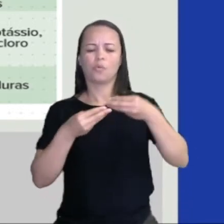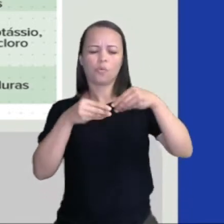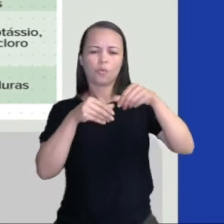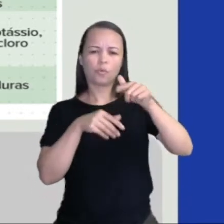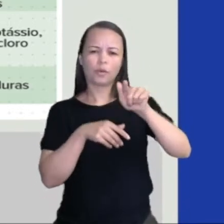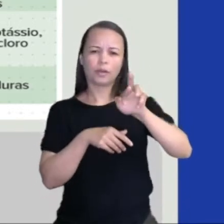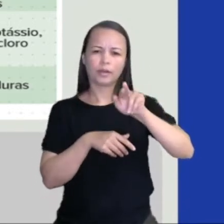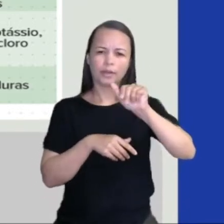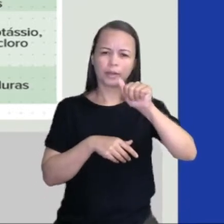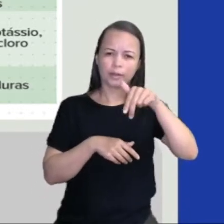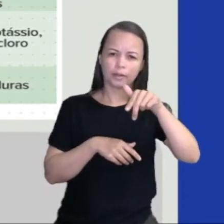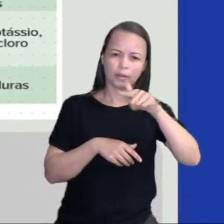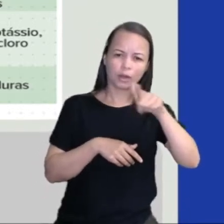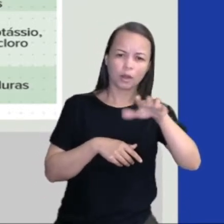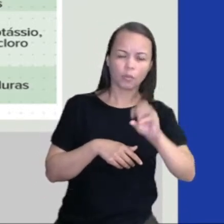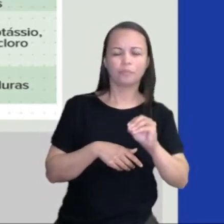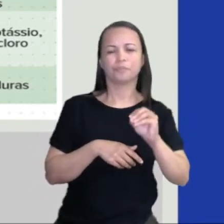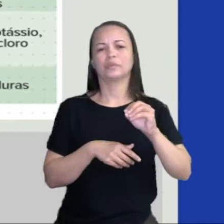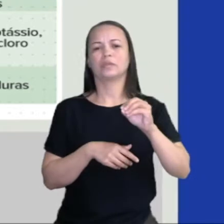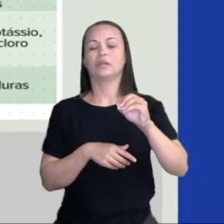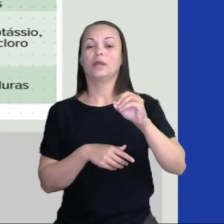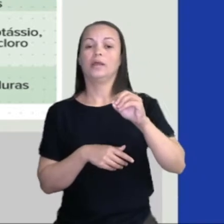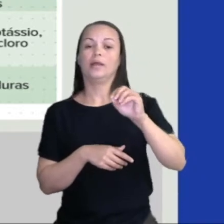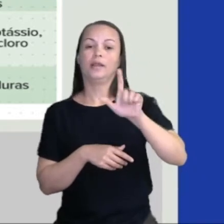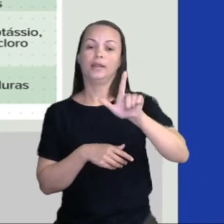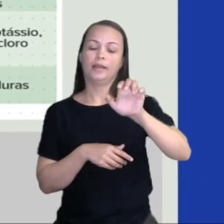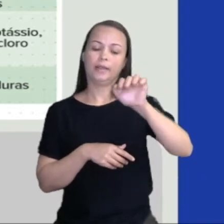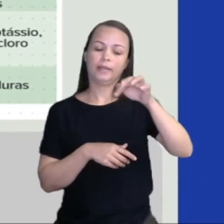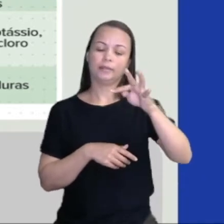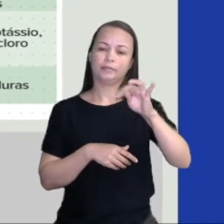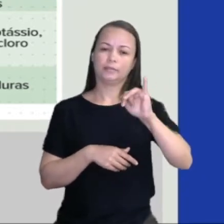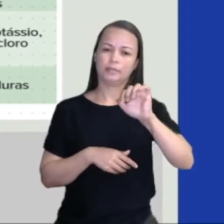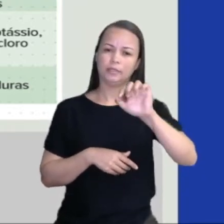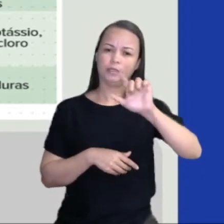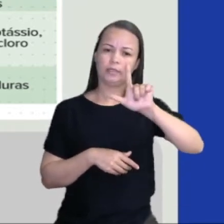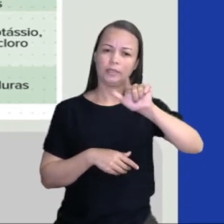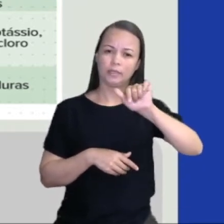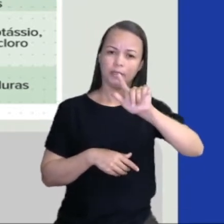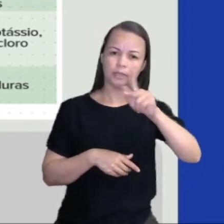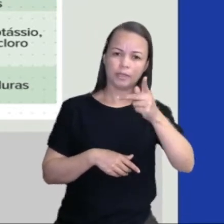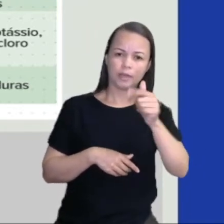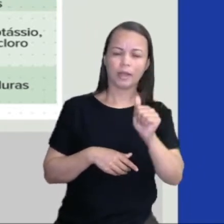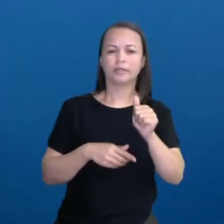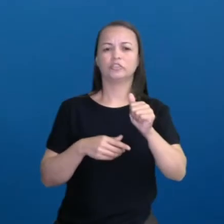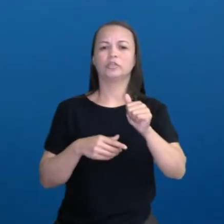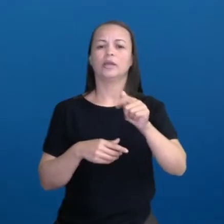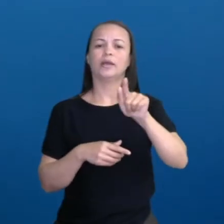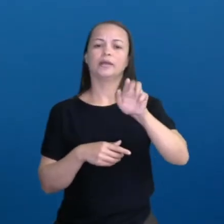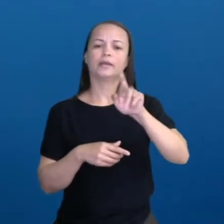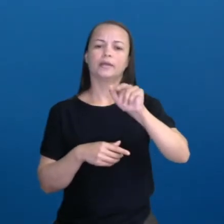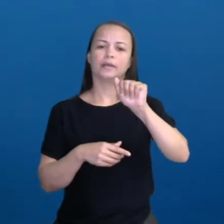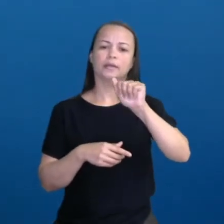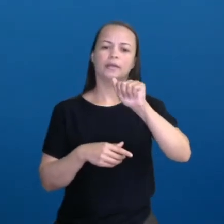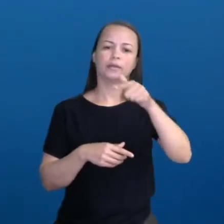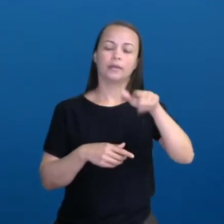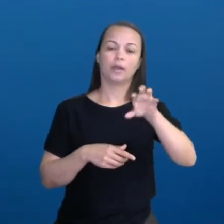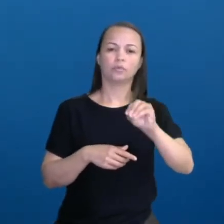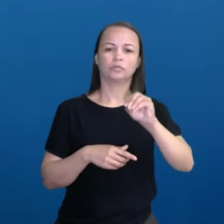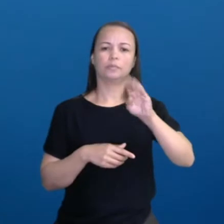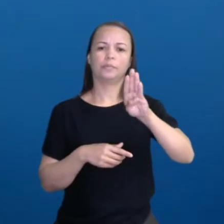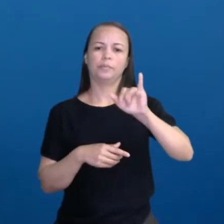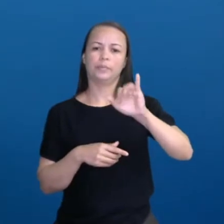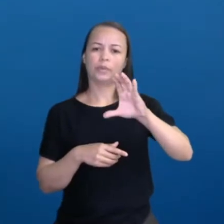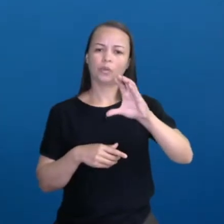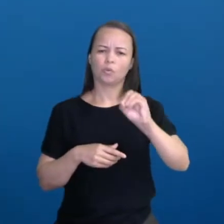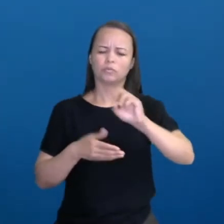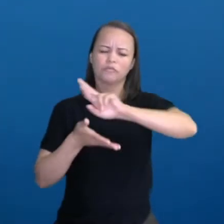a lentilha e folhas verdes, tá? Seriam ricas em proteínas. Tem muitos outros alimentos? Tem sim, gente. Não dá para a gente abarcar essas informações